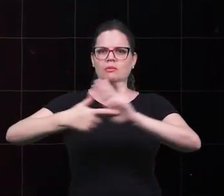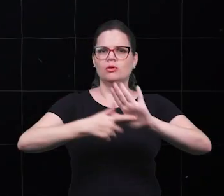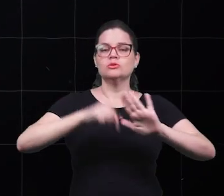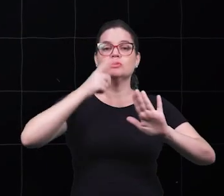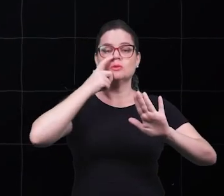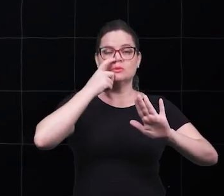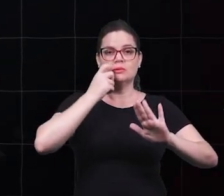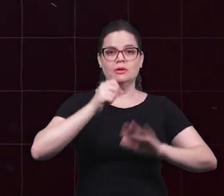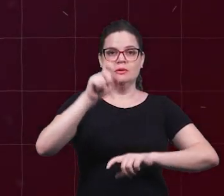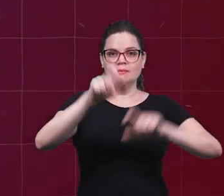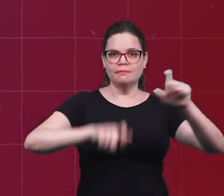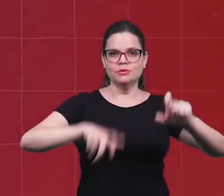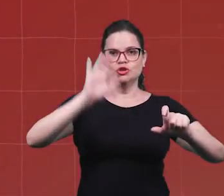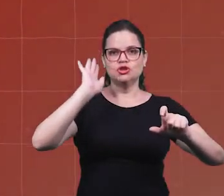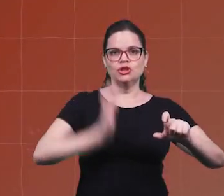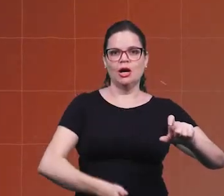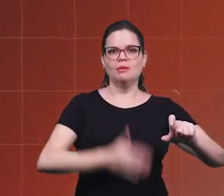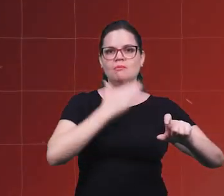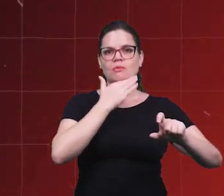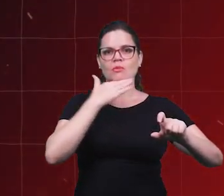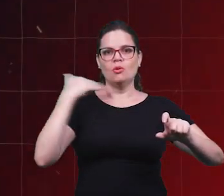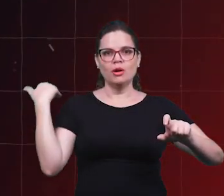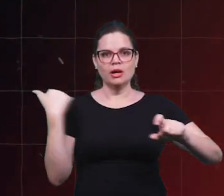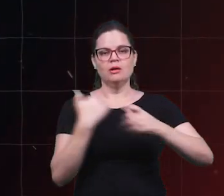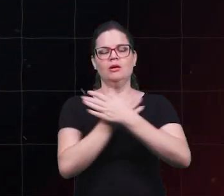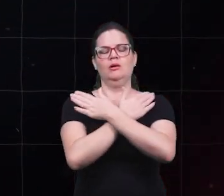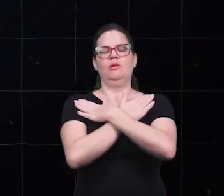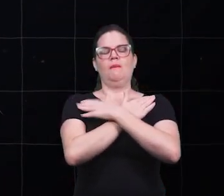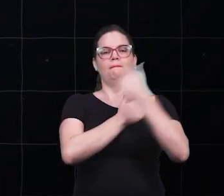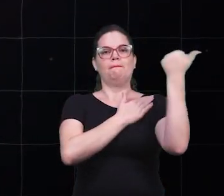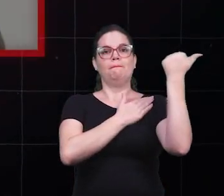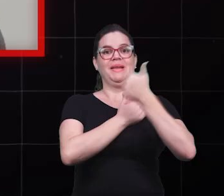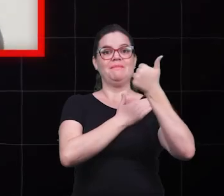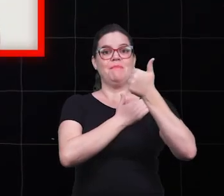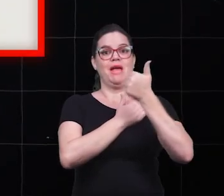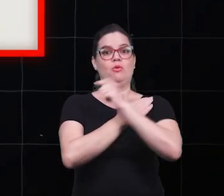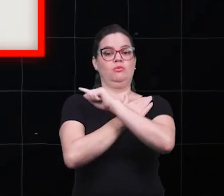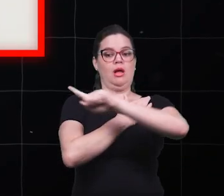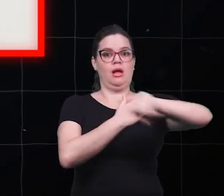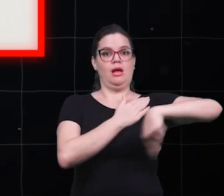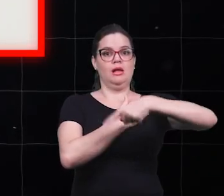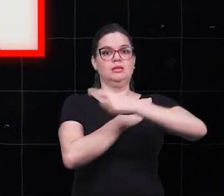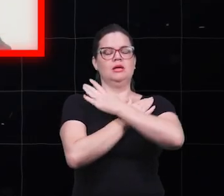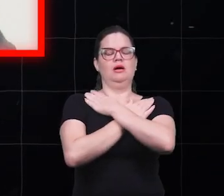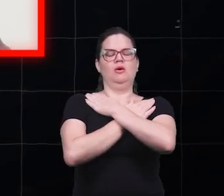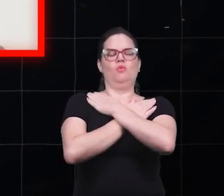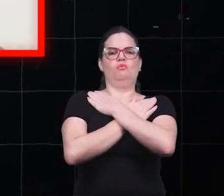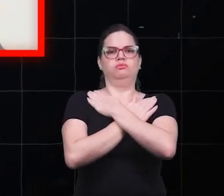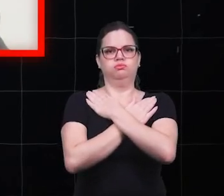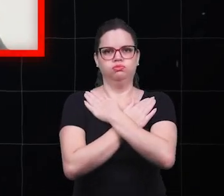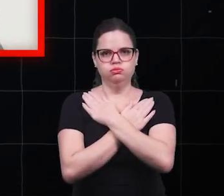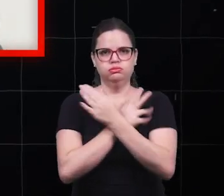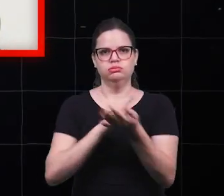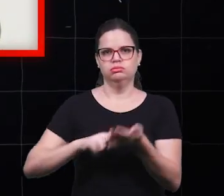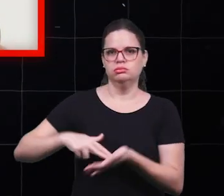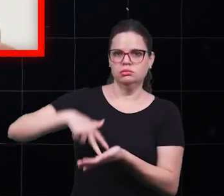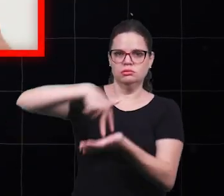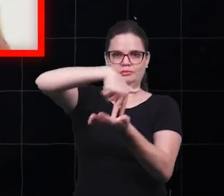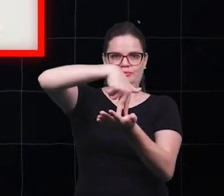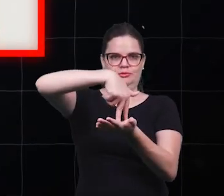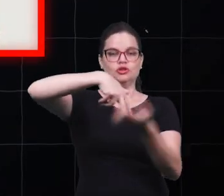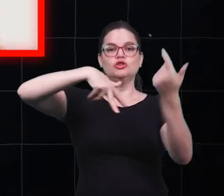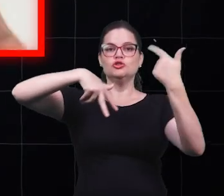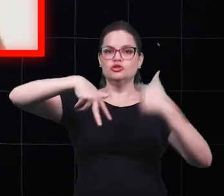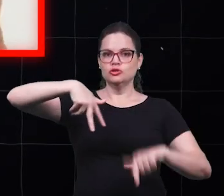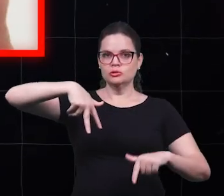Cristo ressuscitarão primeiro. Então, eu vou dar uma pausa no leitura do texto para